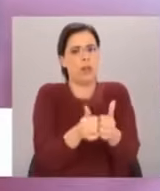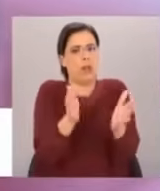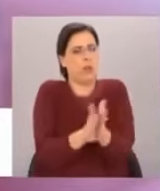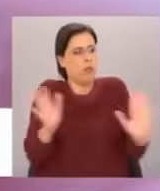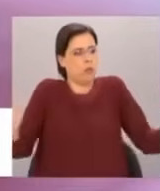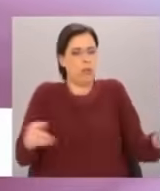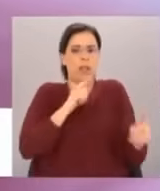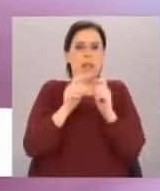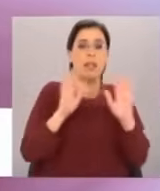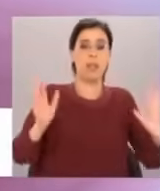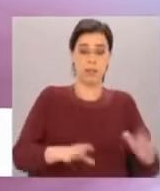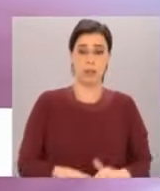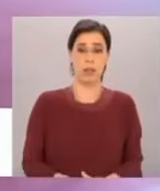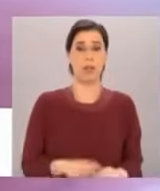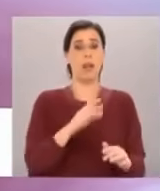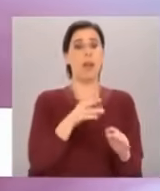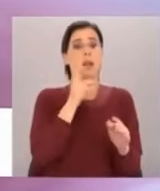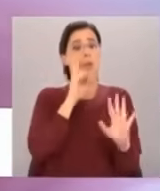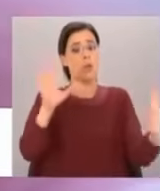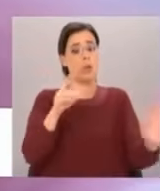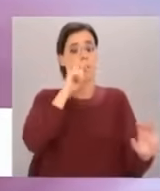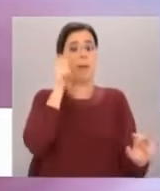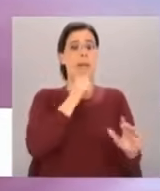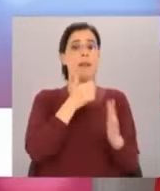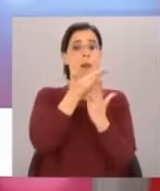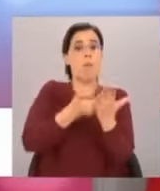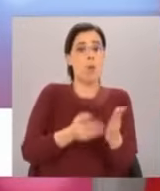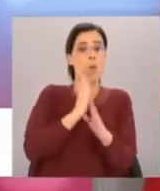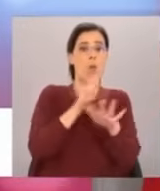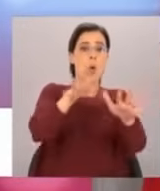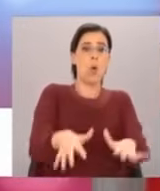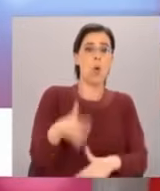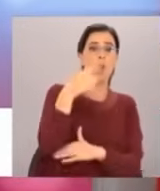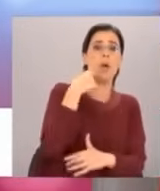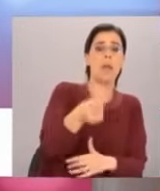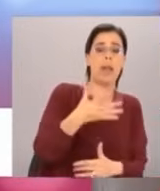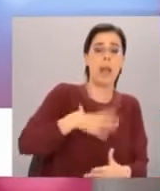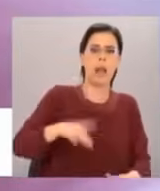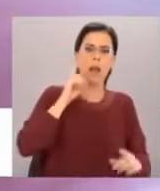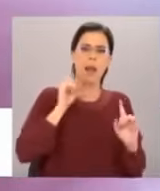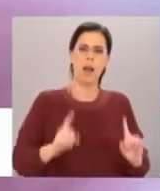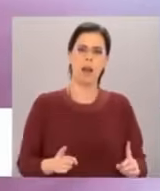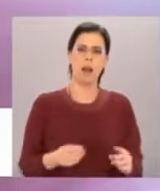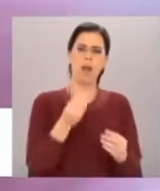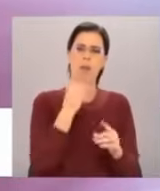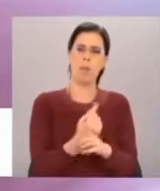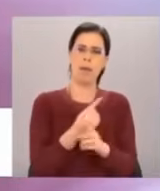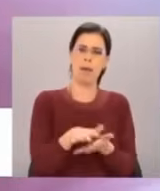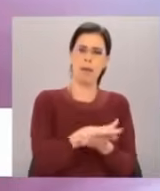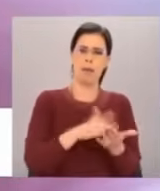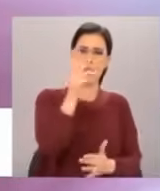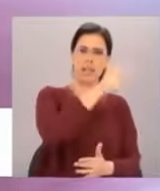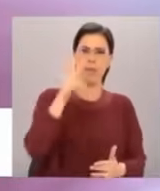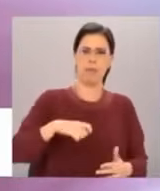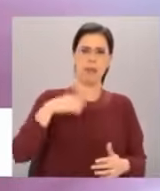em todas em todas as entrevistas agora olha a escova lá eu tenho aqui a missão do seu último congresso e diz que até Quer garantir a quer uma alimentação de